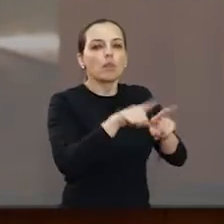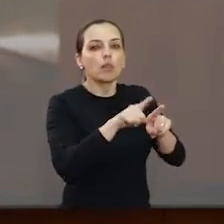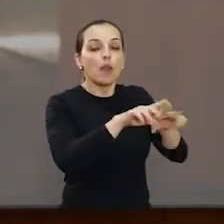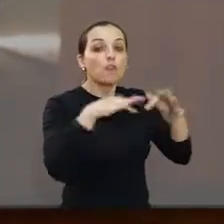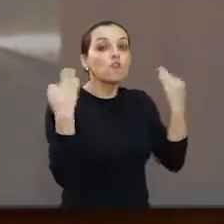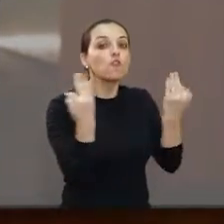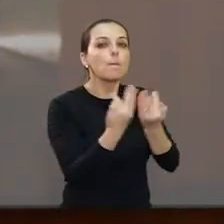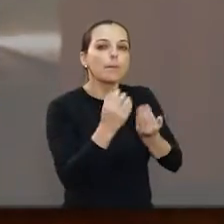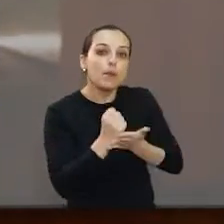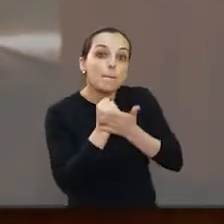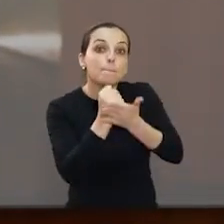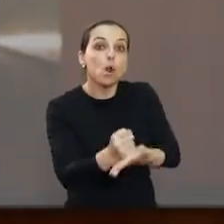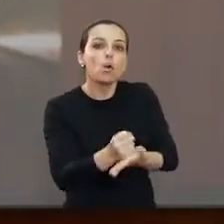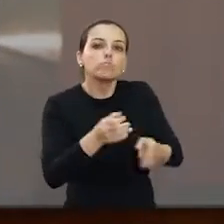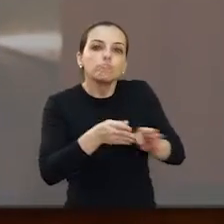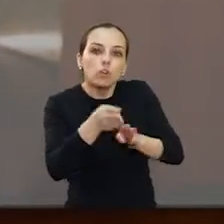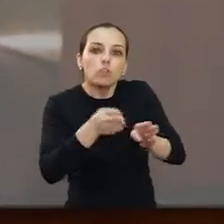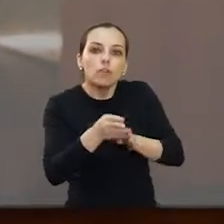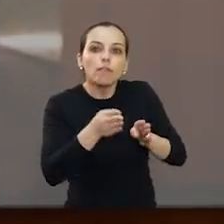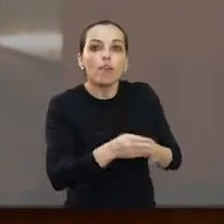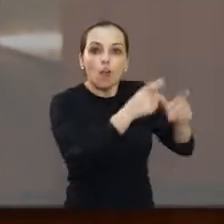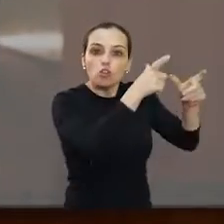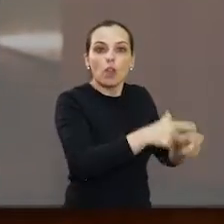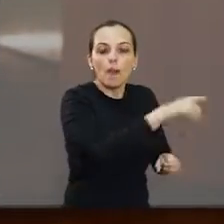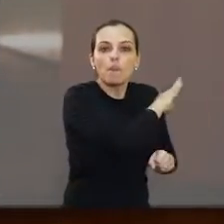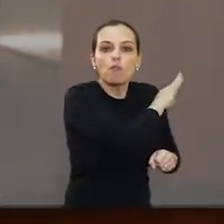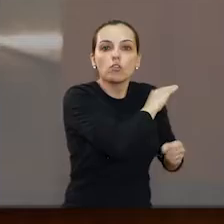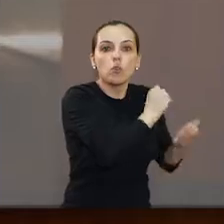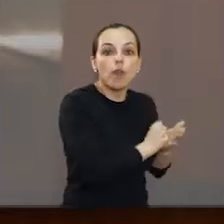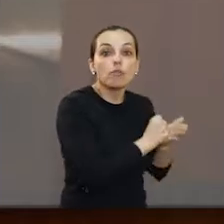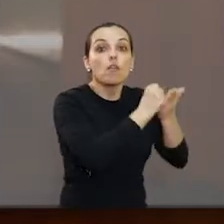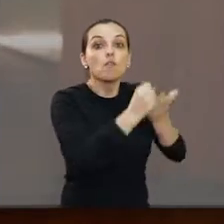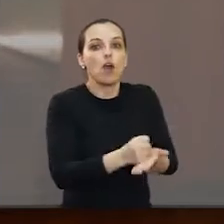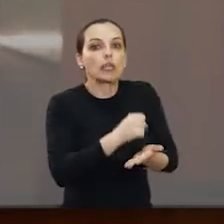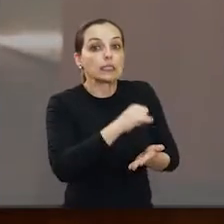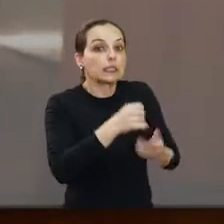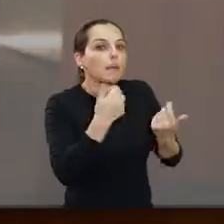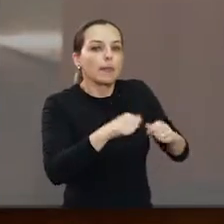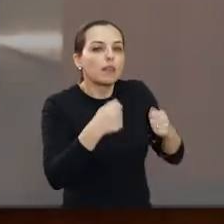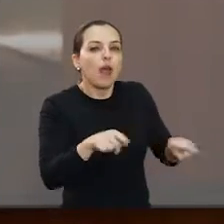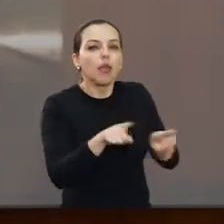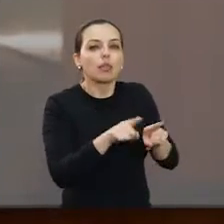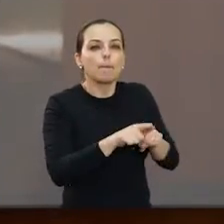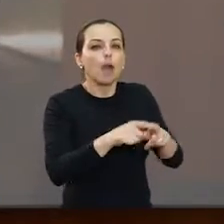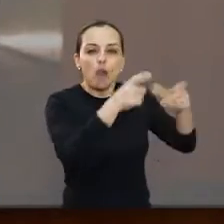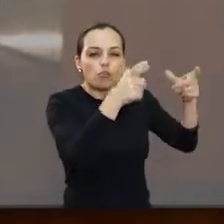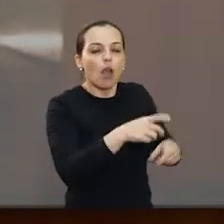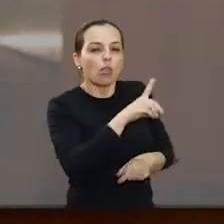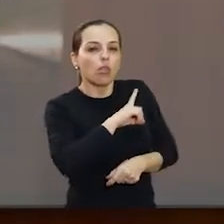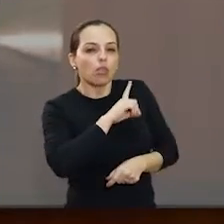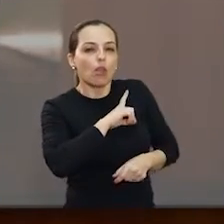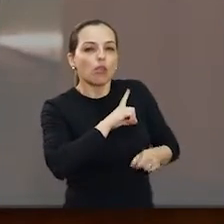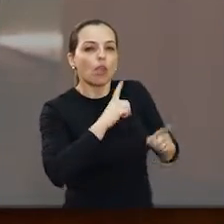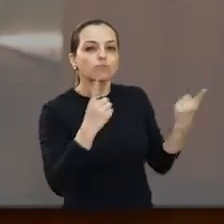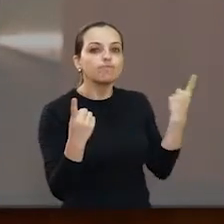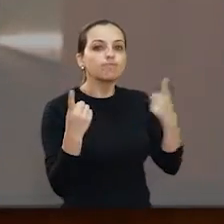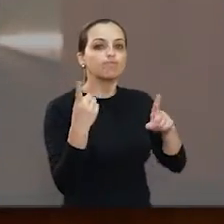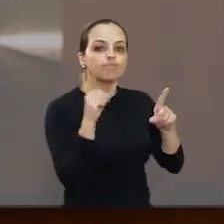vai acompanhar ela. Então, também podemos acompanhar na delegacia, se ela se sentir constrangida e precisar de um